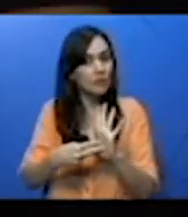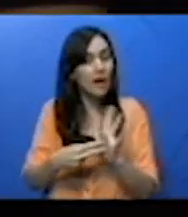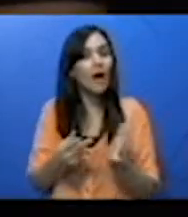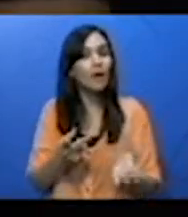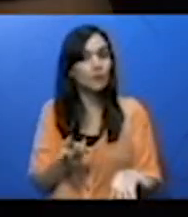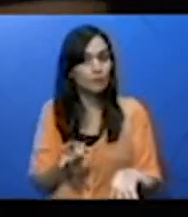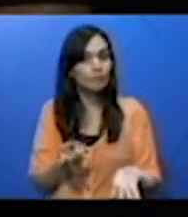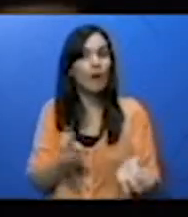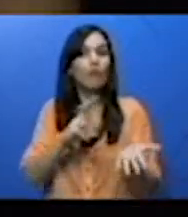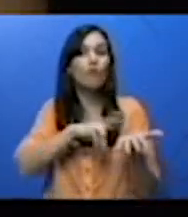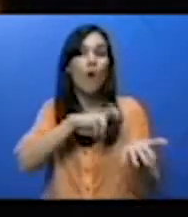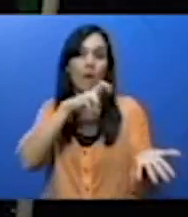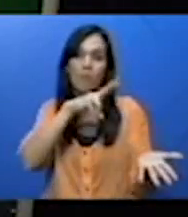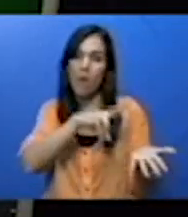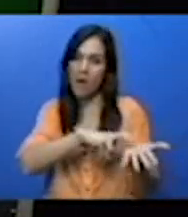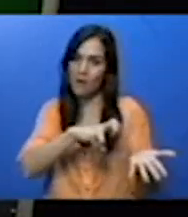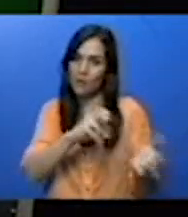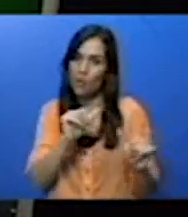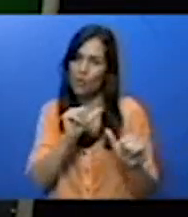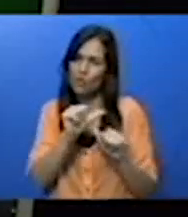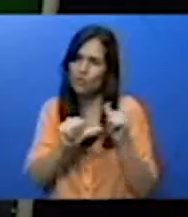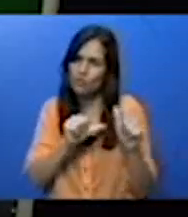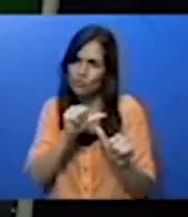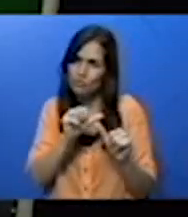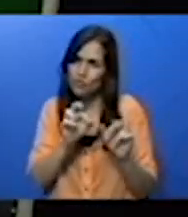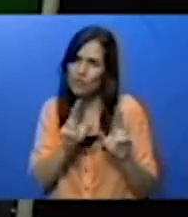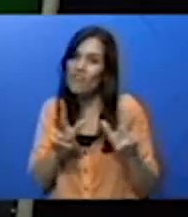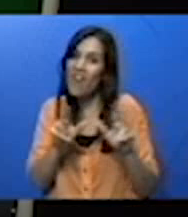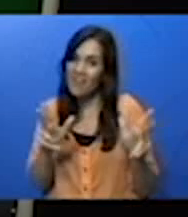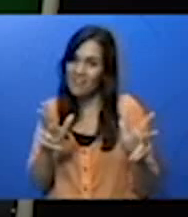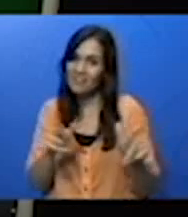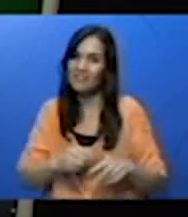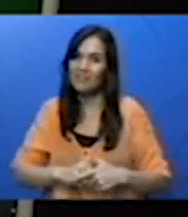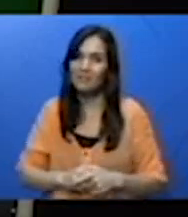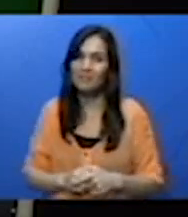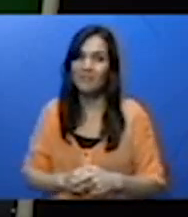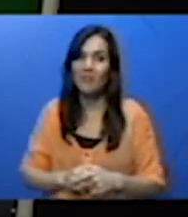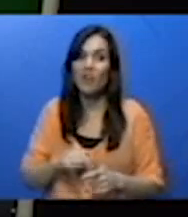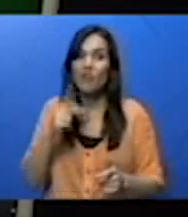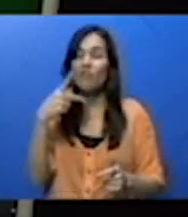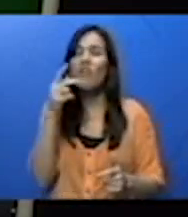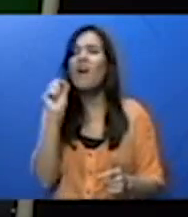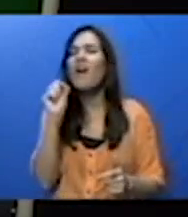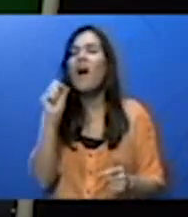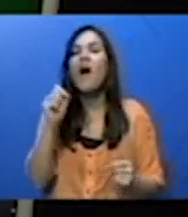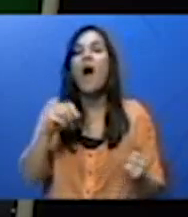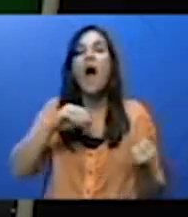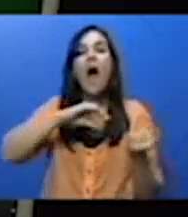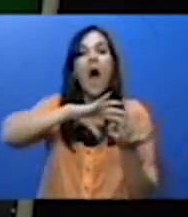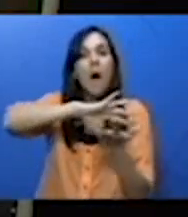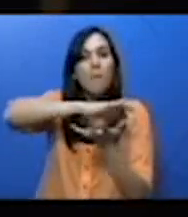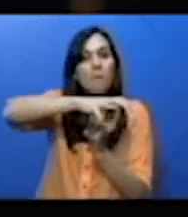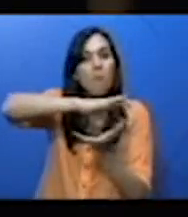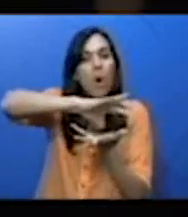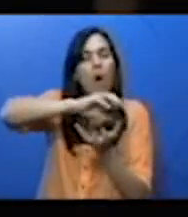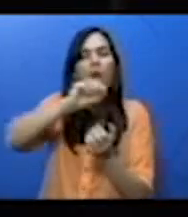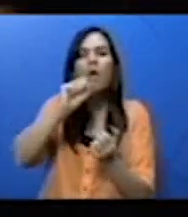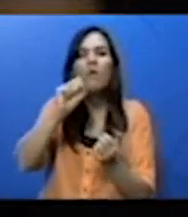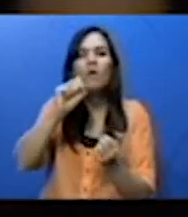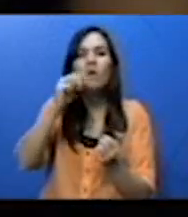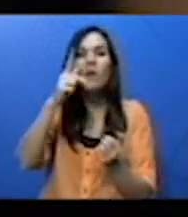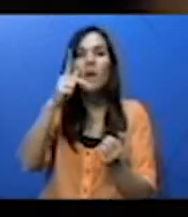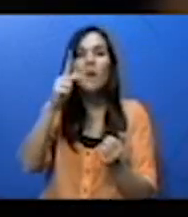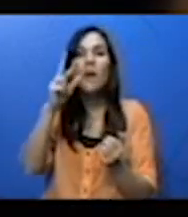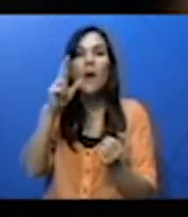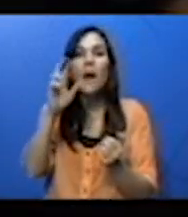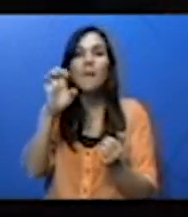Seria o vocabulário. Aqui na primeira parte, falou que a bola, ela é presunçosa, tá? Vamos ver o